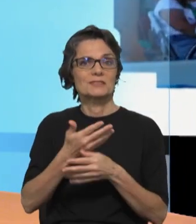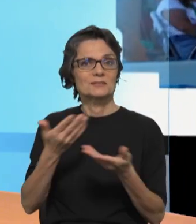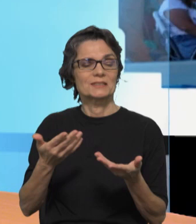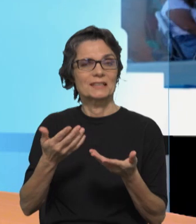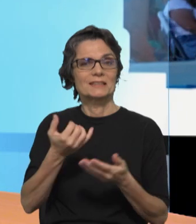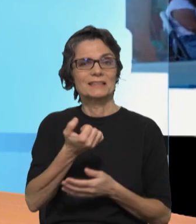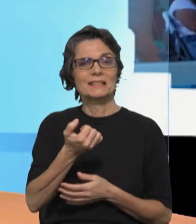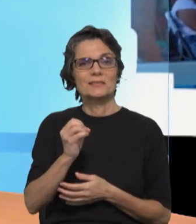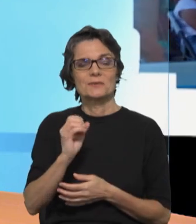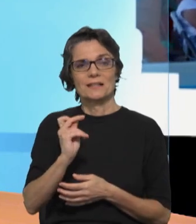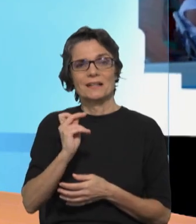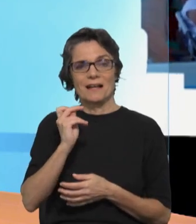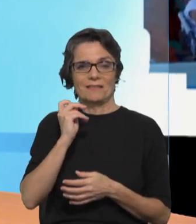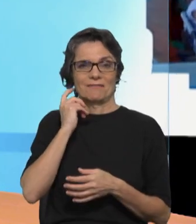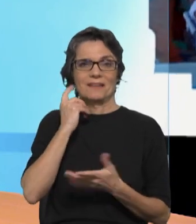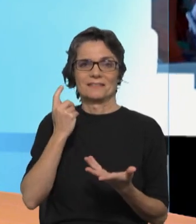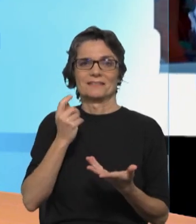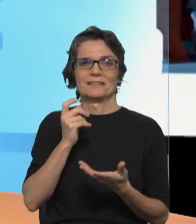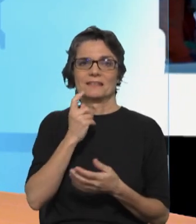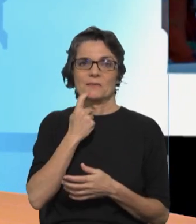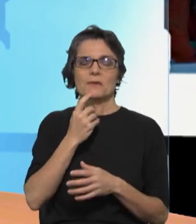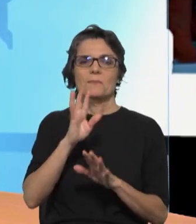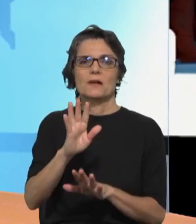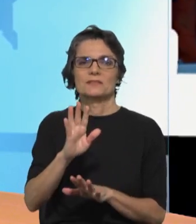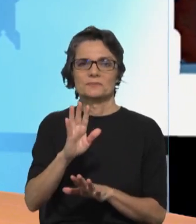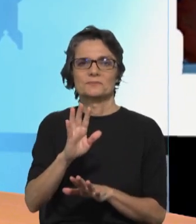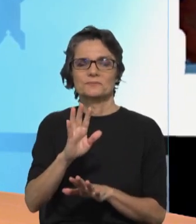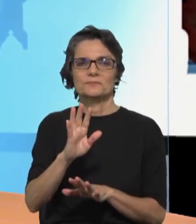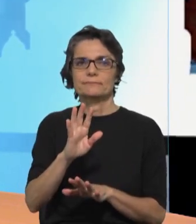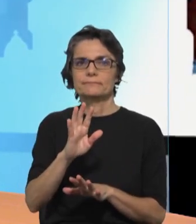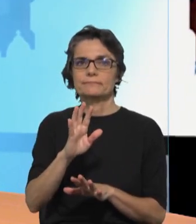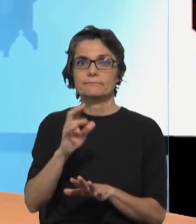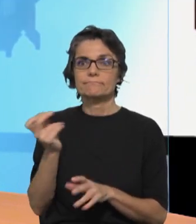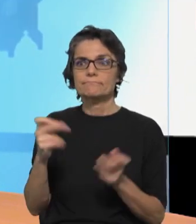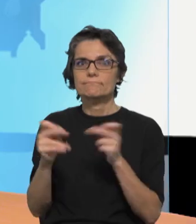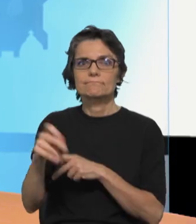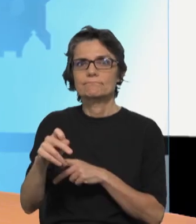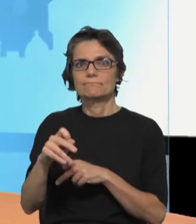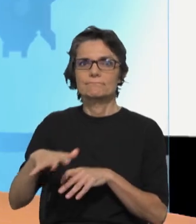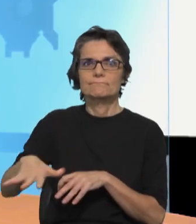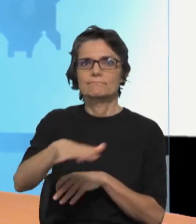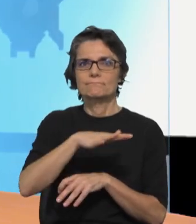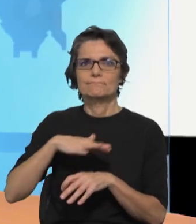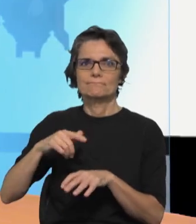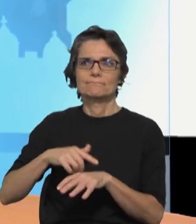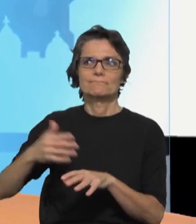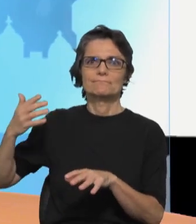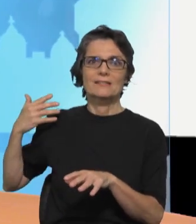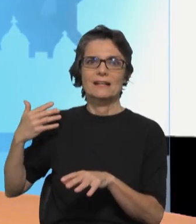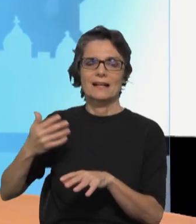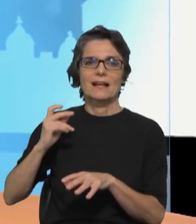Abril, mas as coisas no país começaram a mobilizar-se no sentido da mudança alguns anos